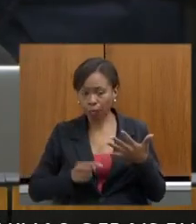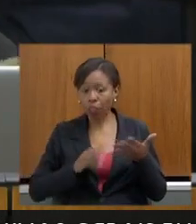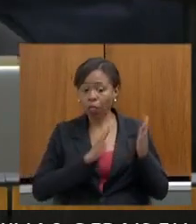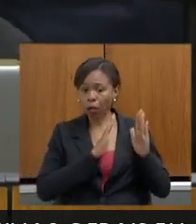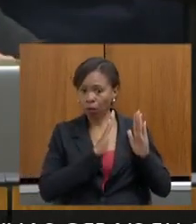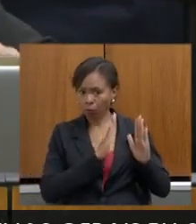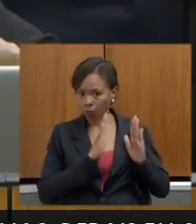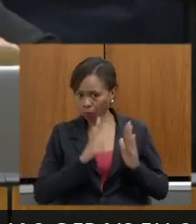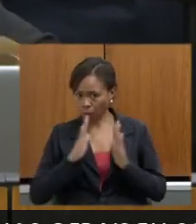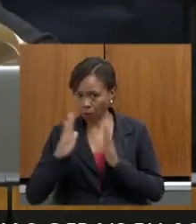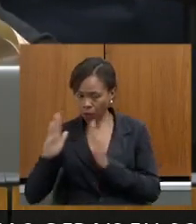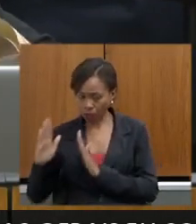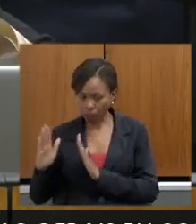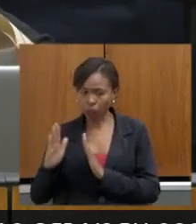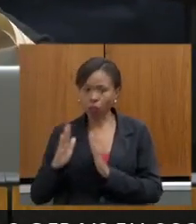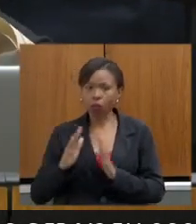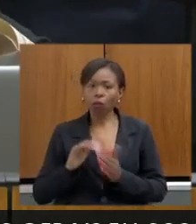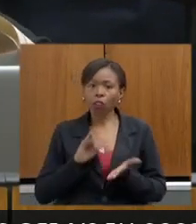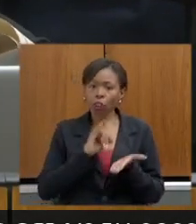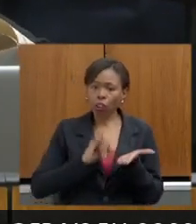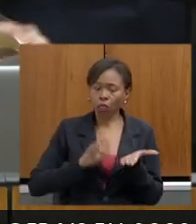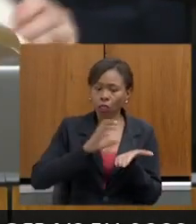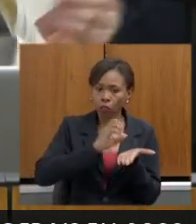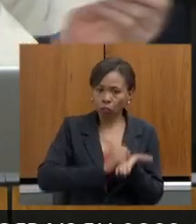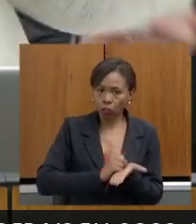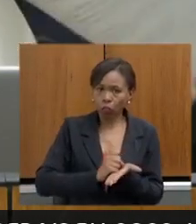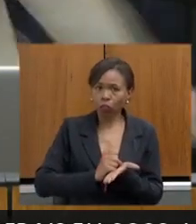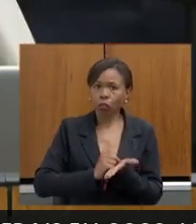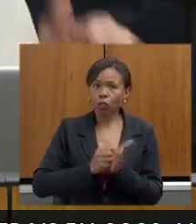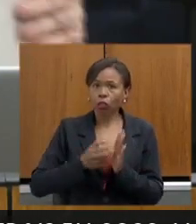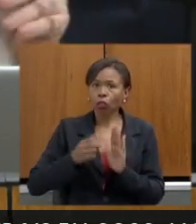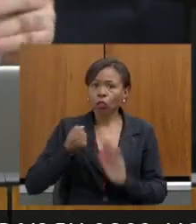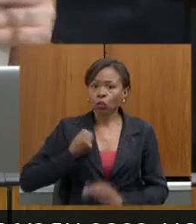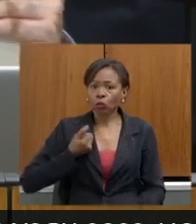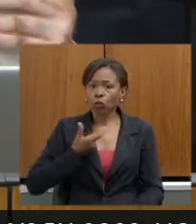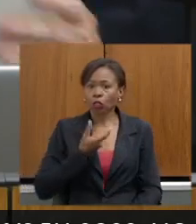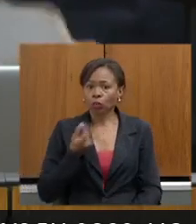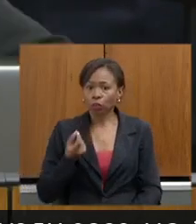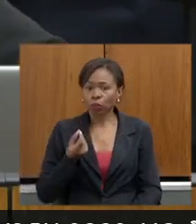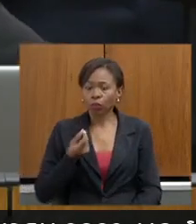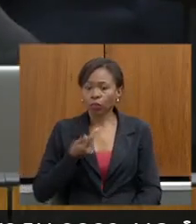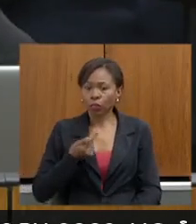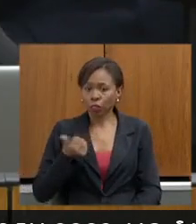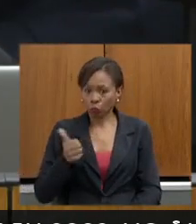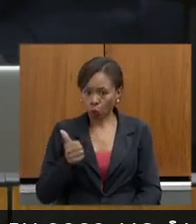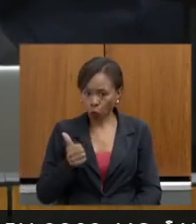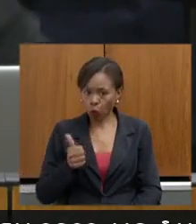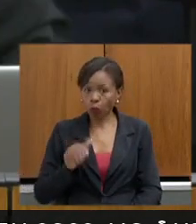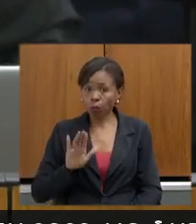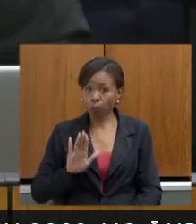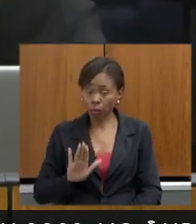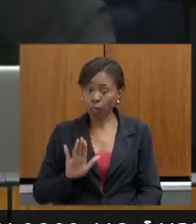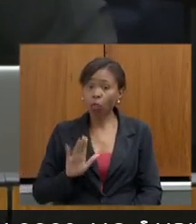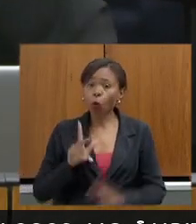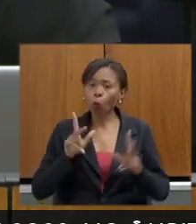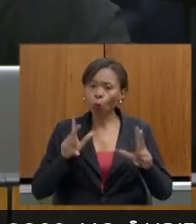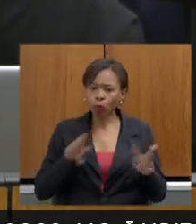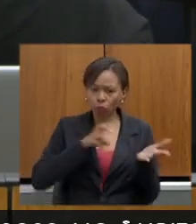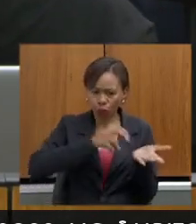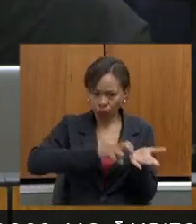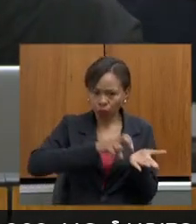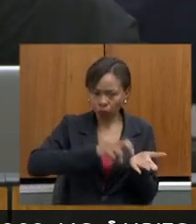ordem de inscrições 2711 no entanto como fizemos pela parte da manhã